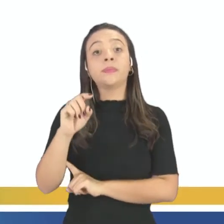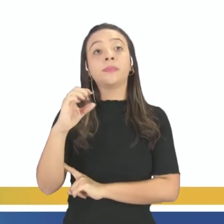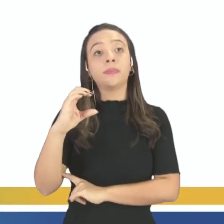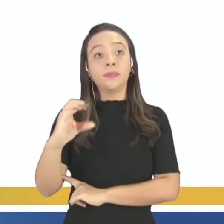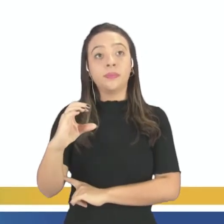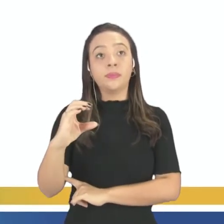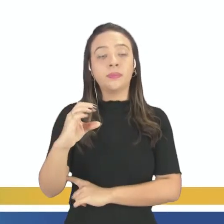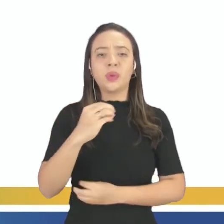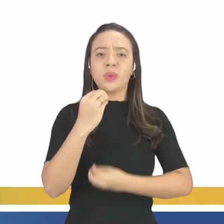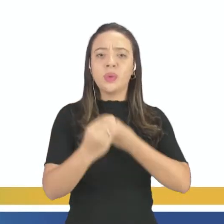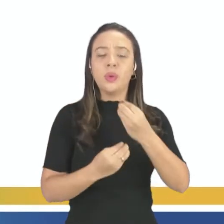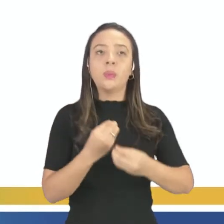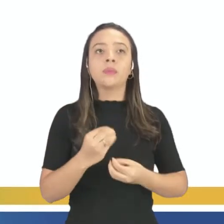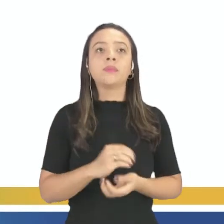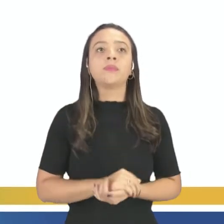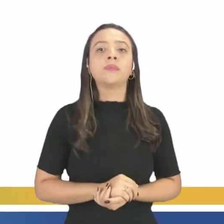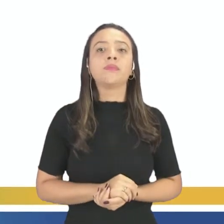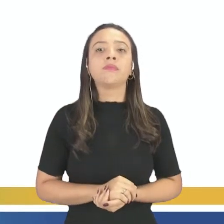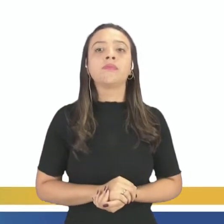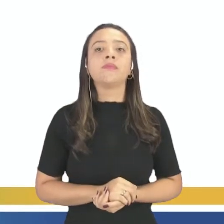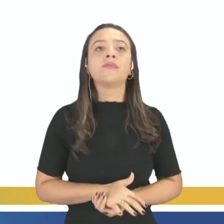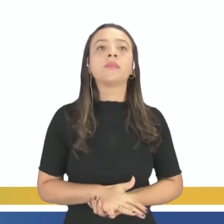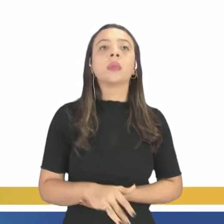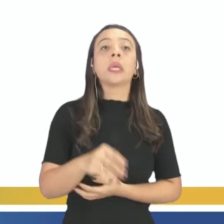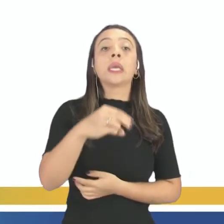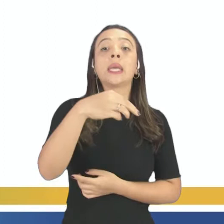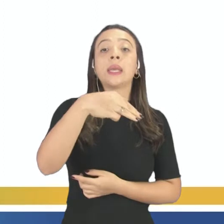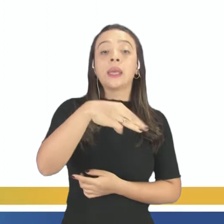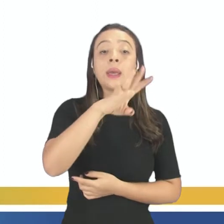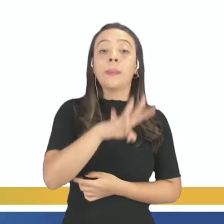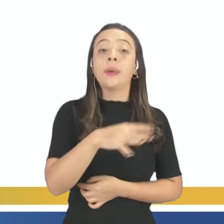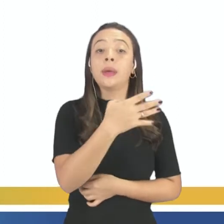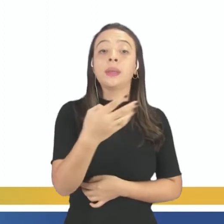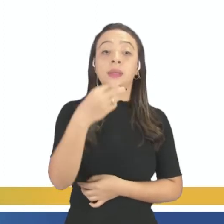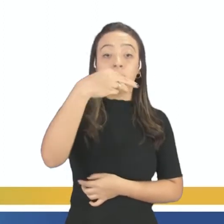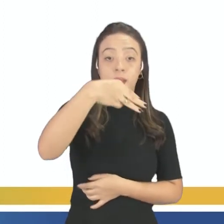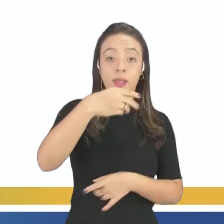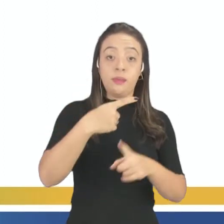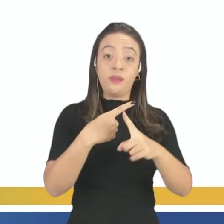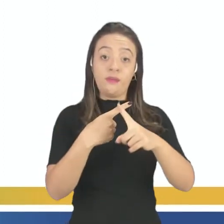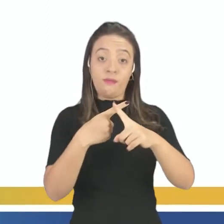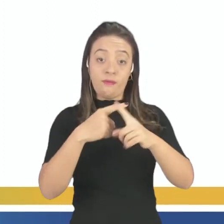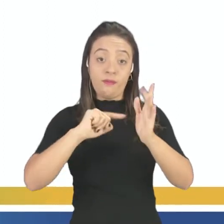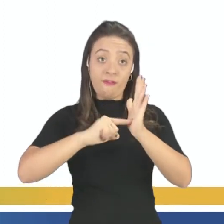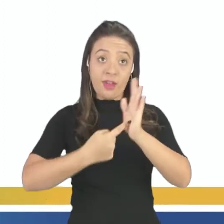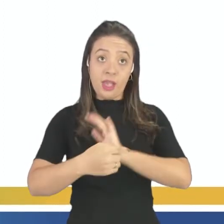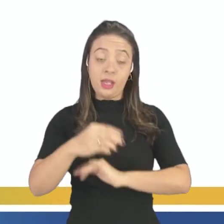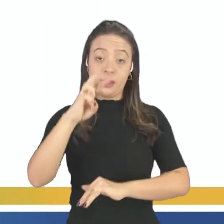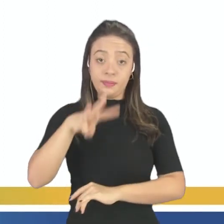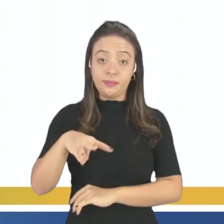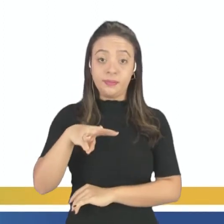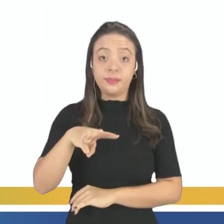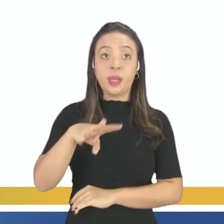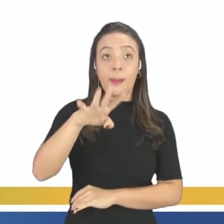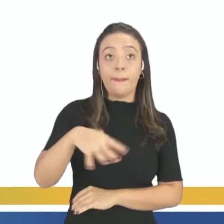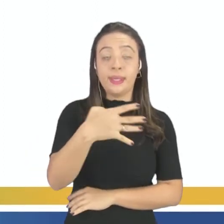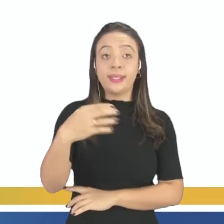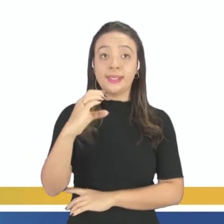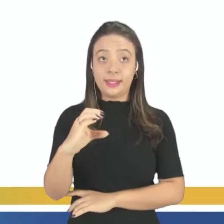como é que fica a estratégia matemática. A matriz M vezes a C, aí vem as representações